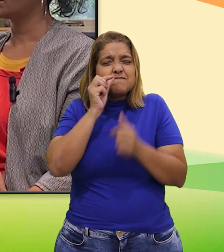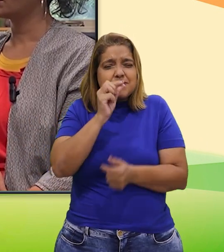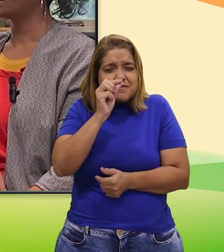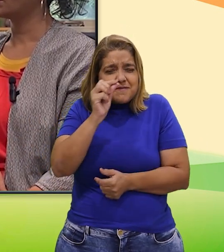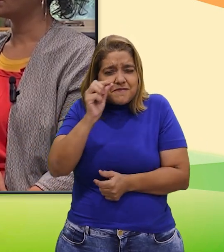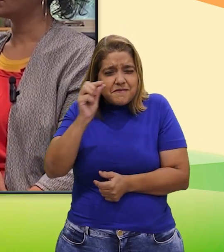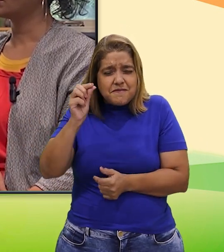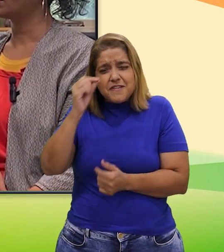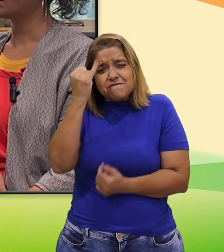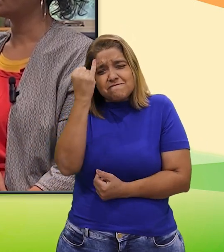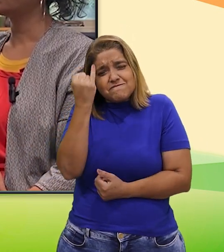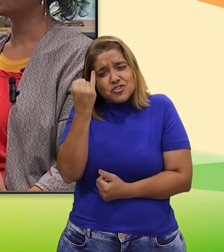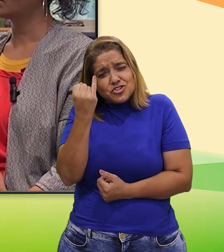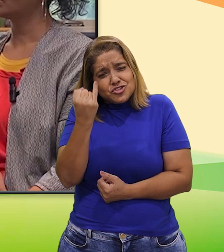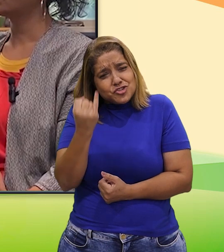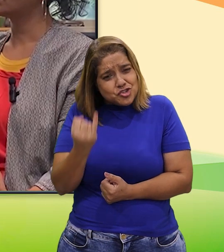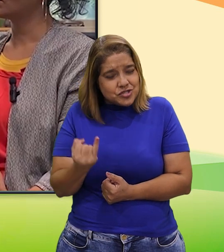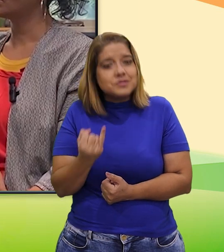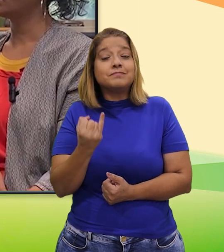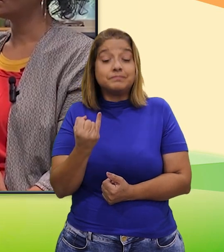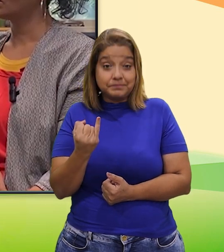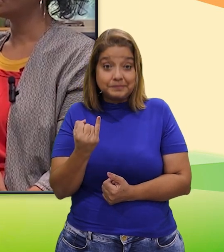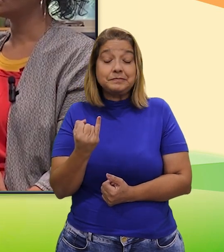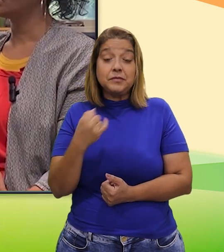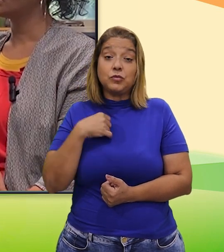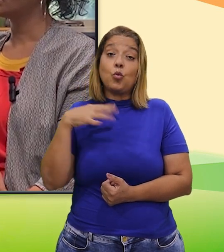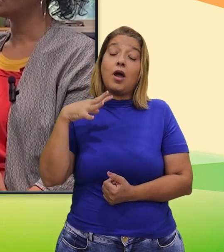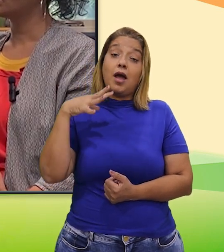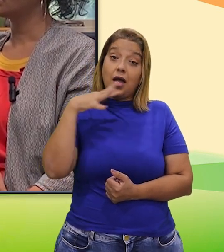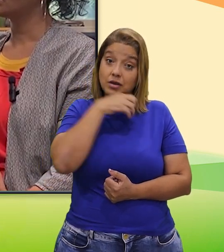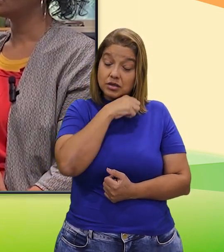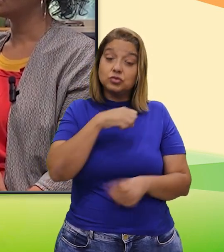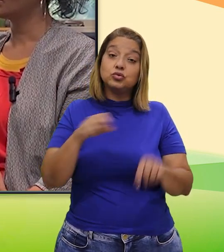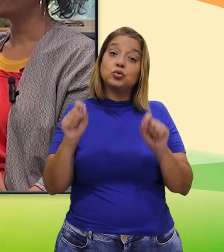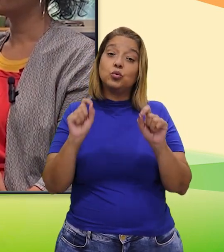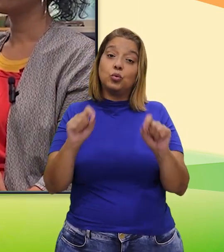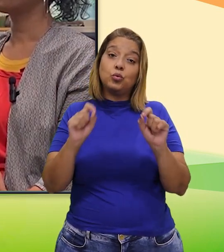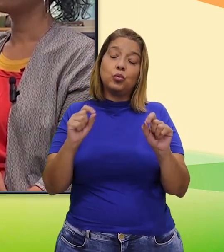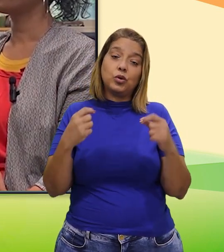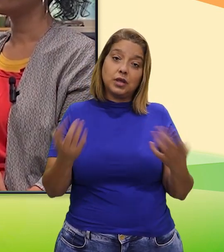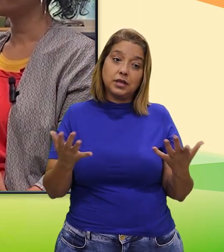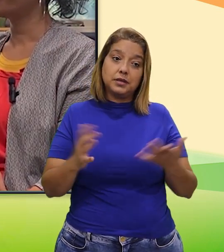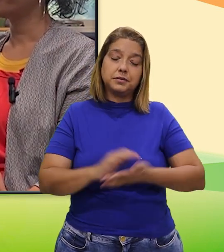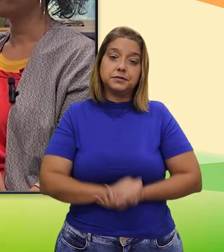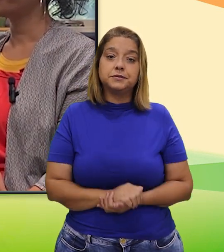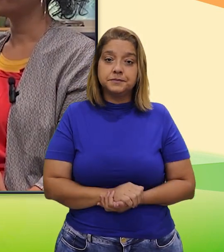vai se transformando em pedacinhos cada vez menores. Eu acho que todos os nossos...